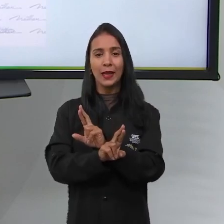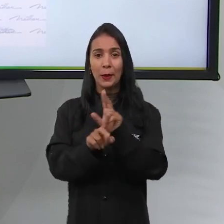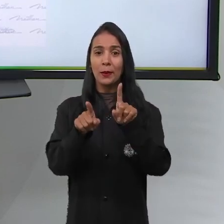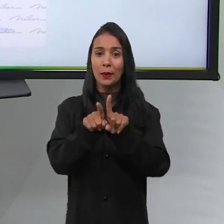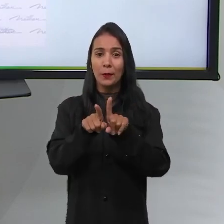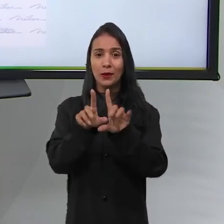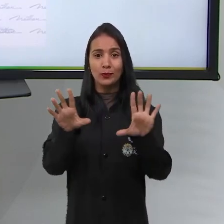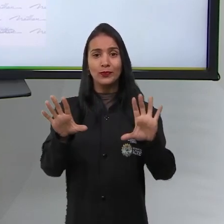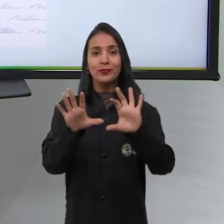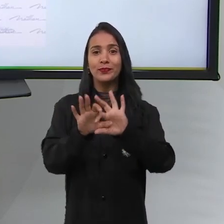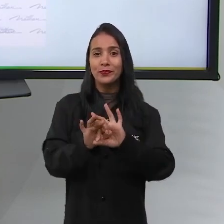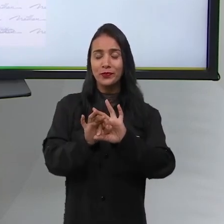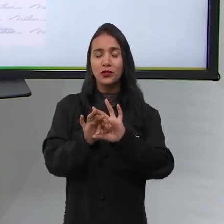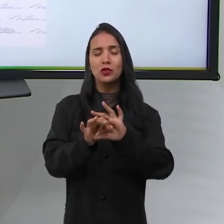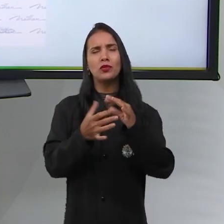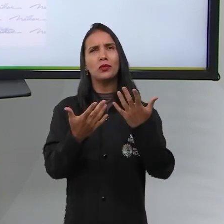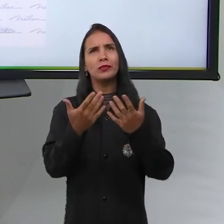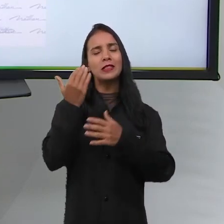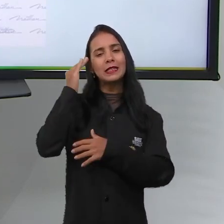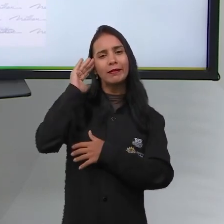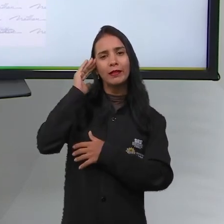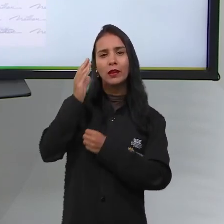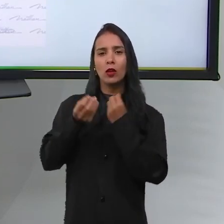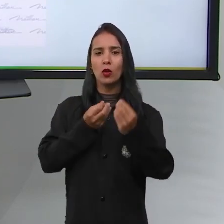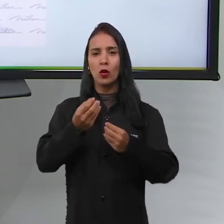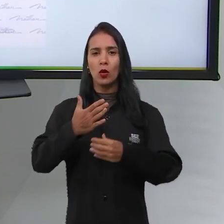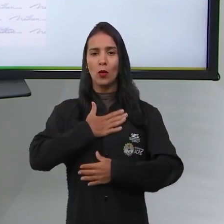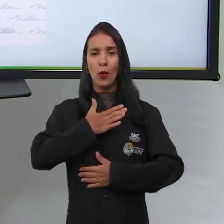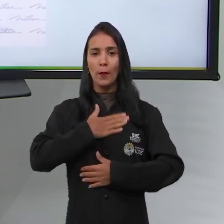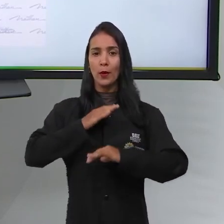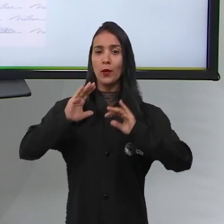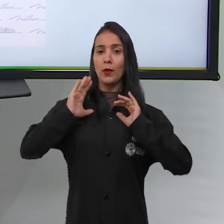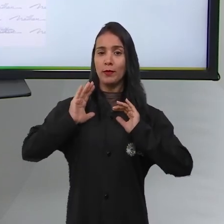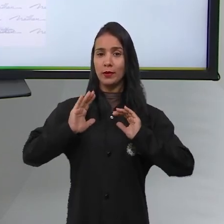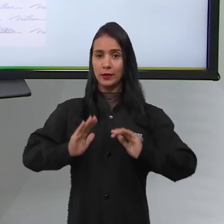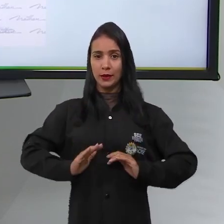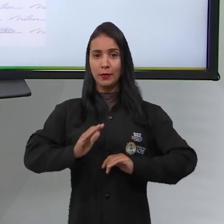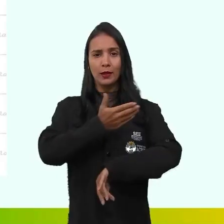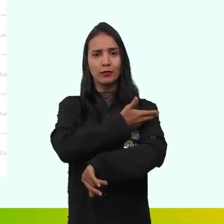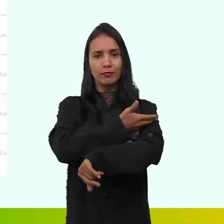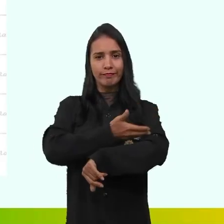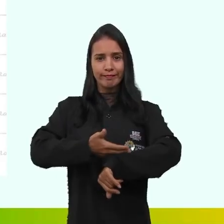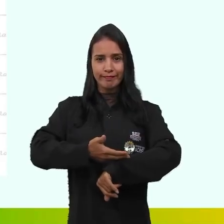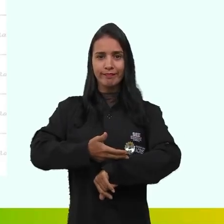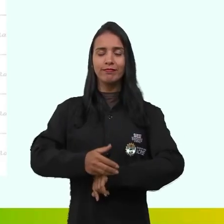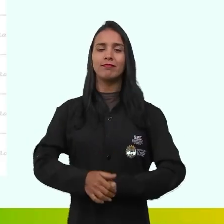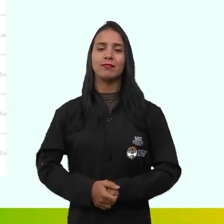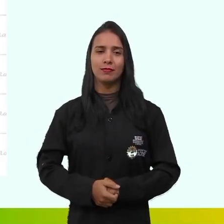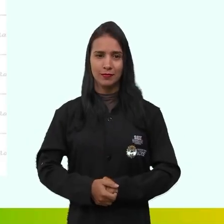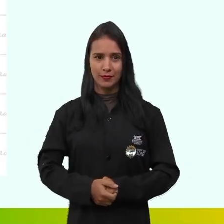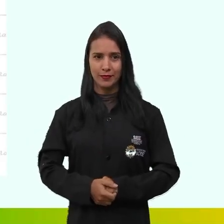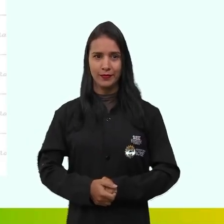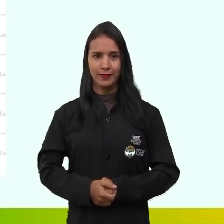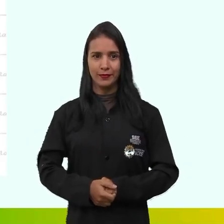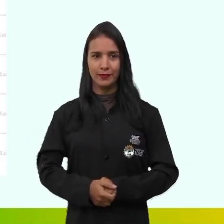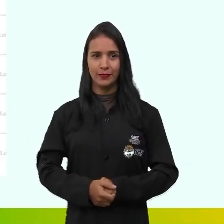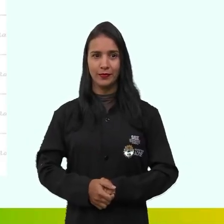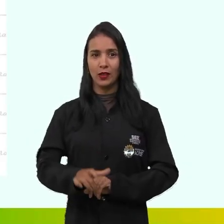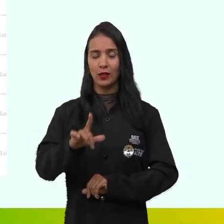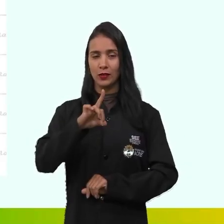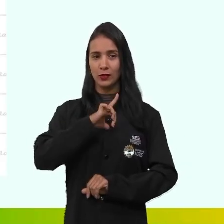interrelacionar e dimensionar o seu comportamento diante das outras pessoas. Olha só, eu tenho aí